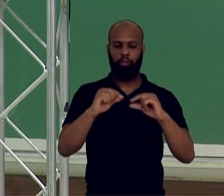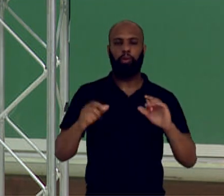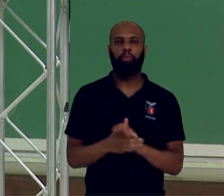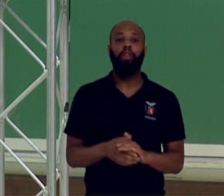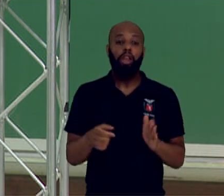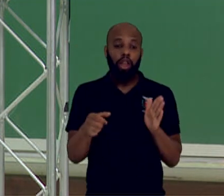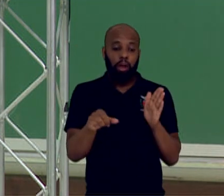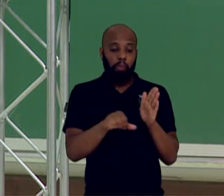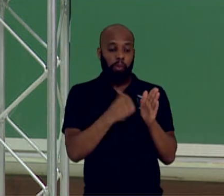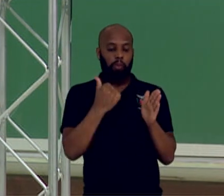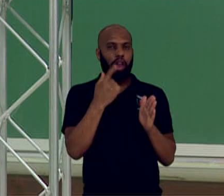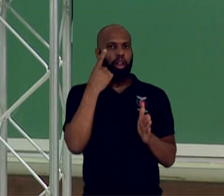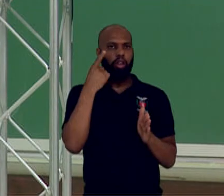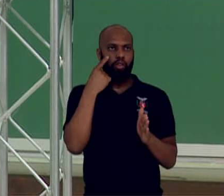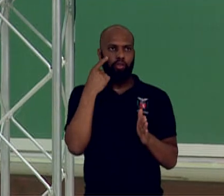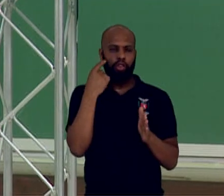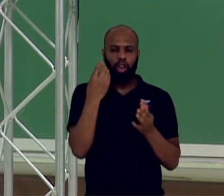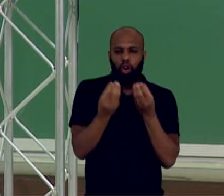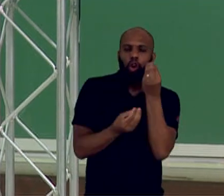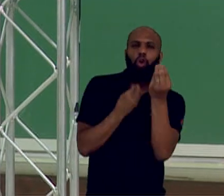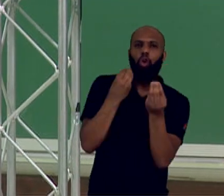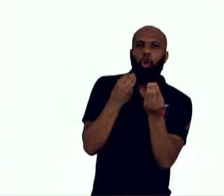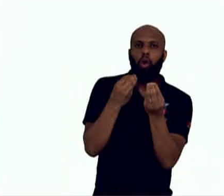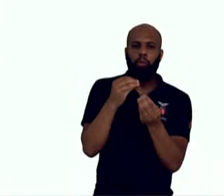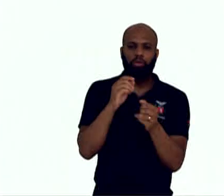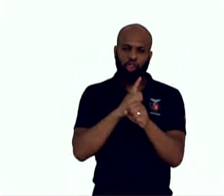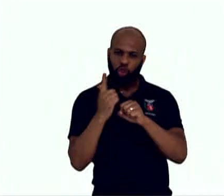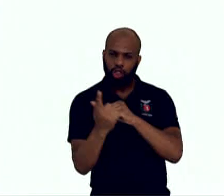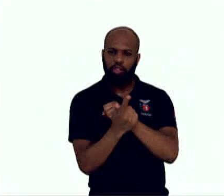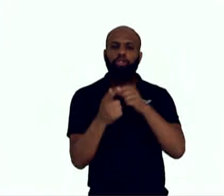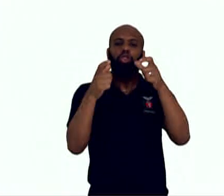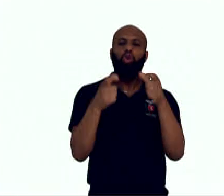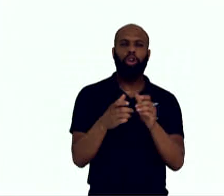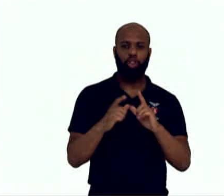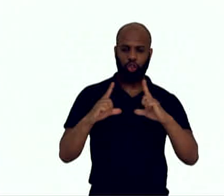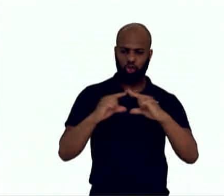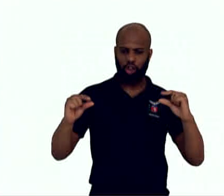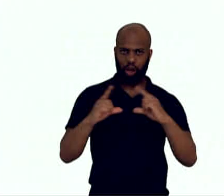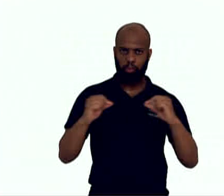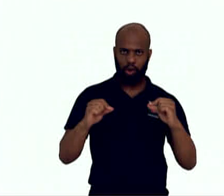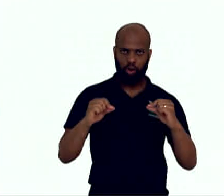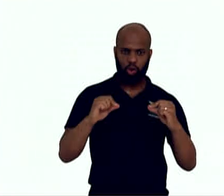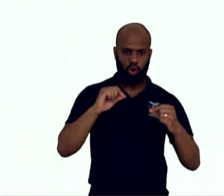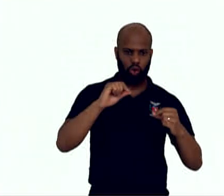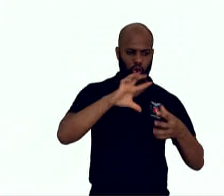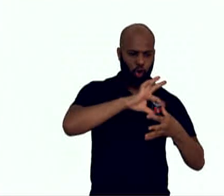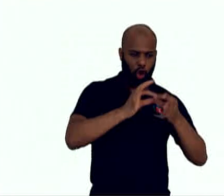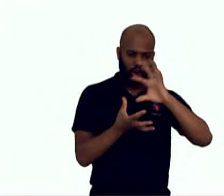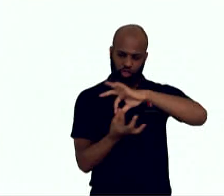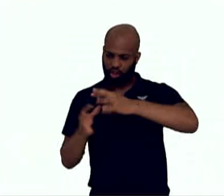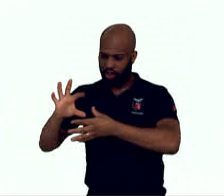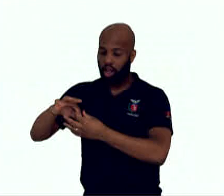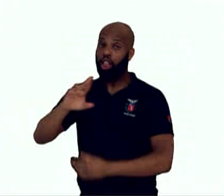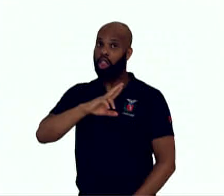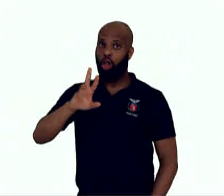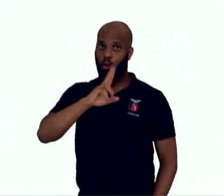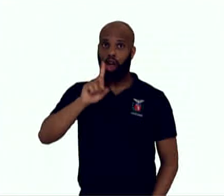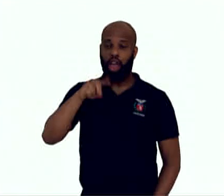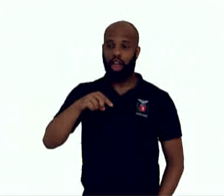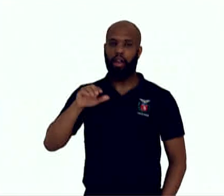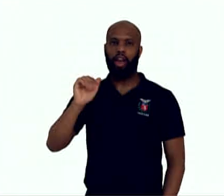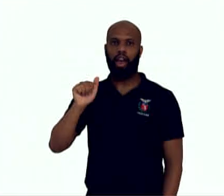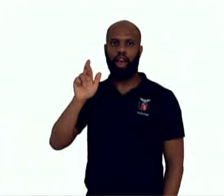coisa, vamos nos localizarmos então geograficamente. O Japão, na verdade, não é um continente, ele é uma espécie de um